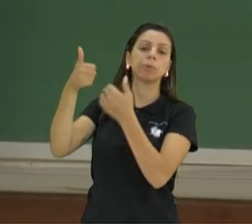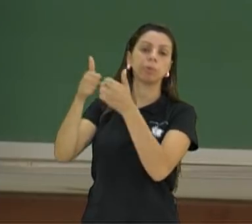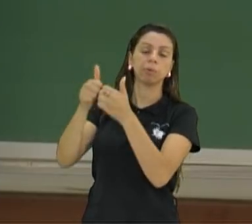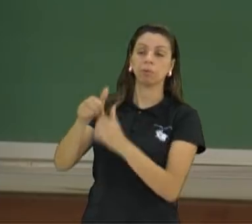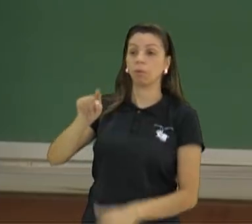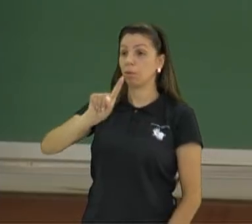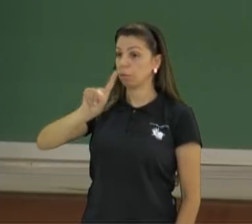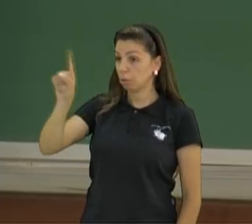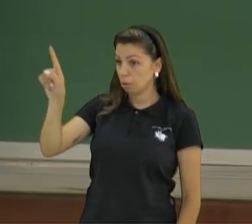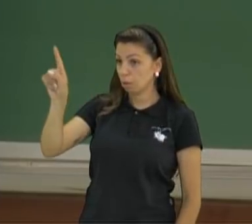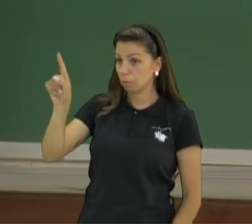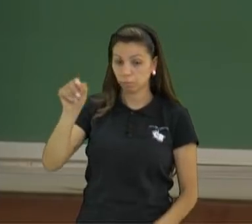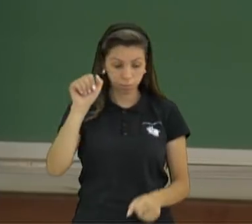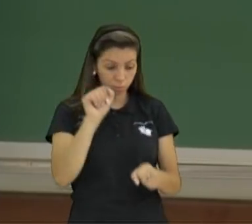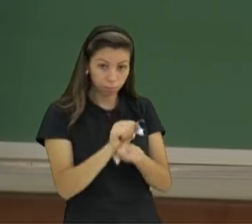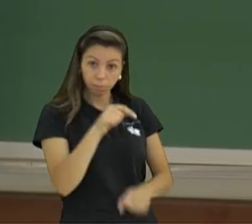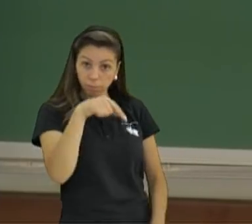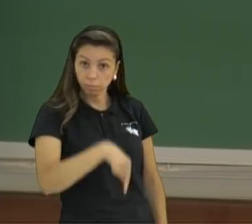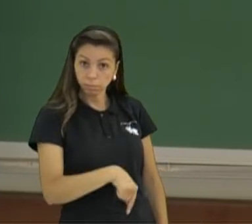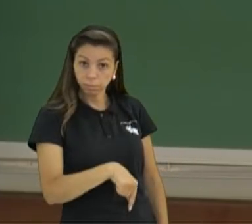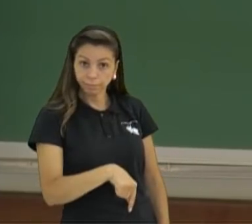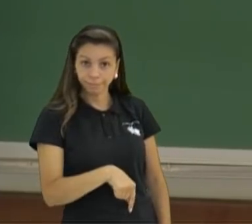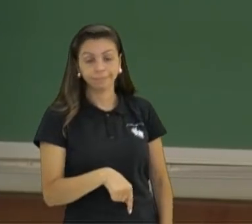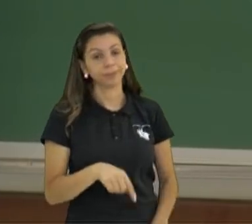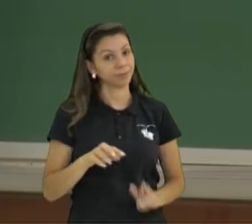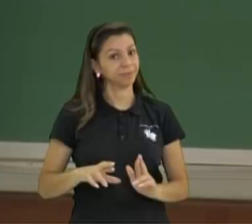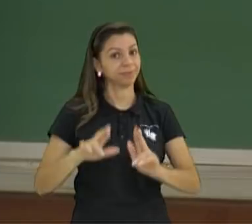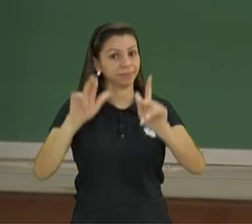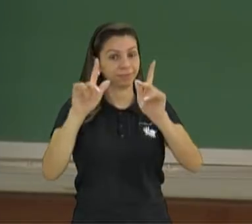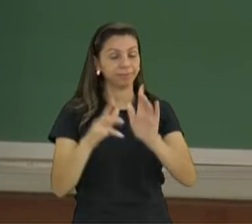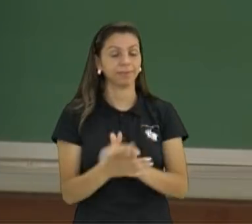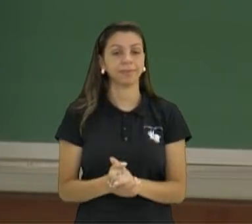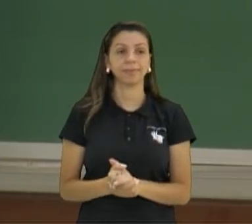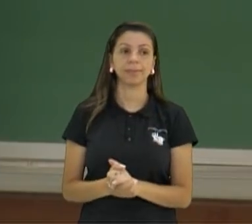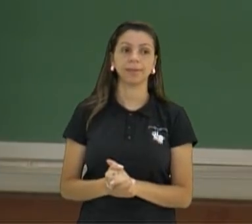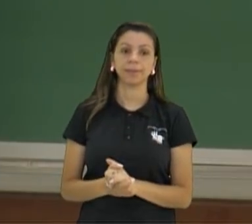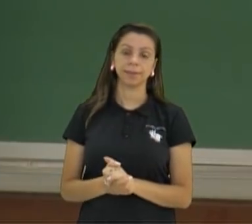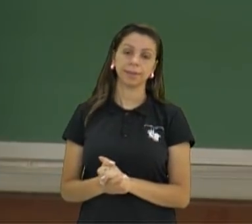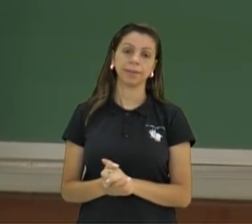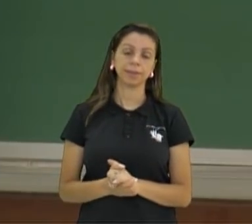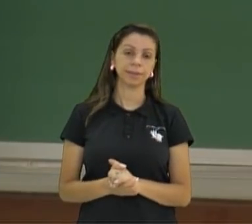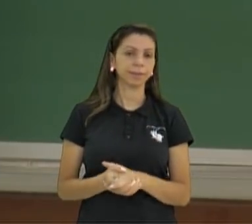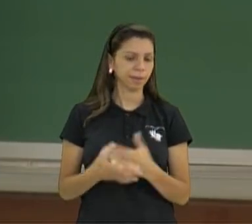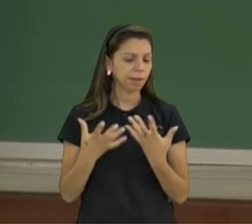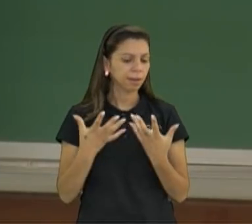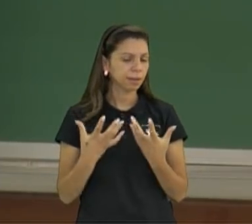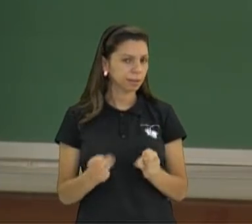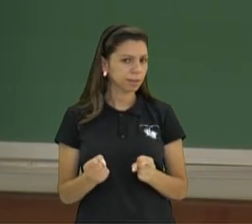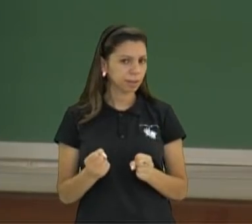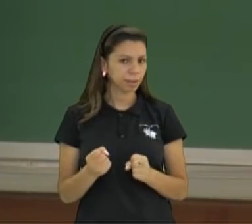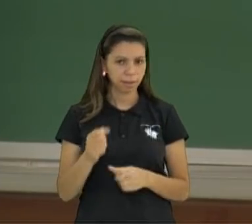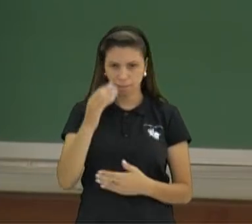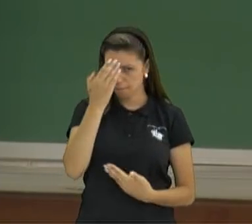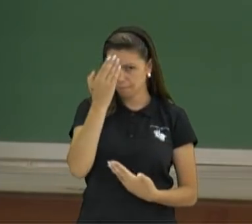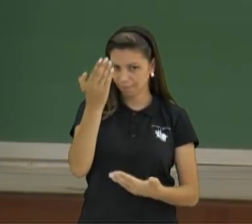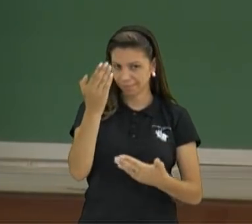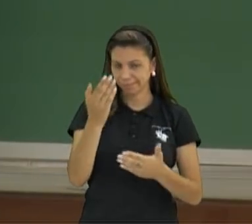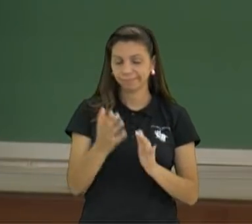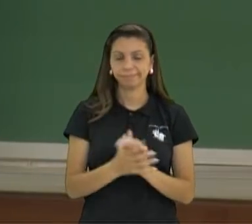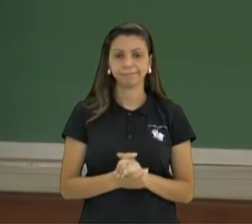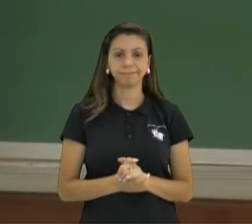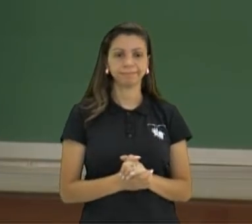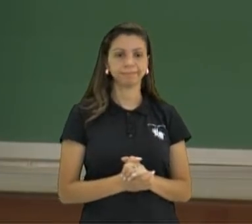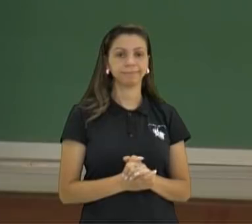não, espere aqui. Olha a diferença nessa situação. Aceito. Obrigada.